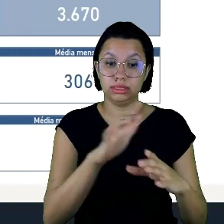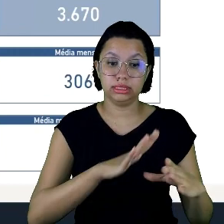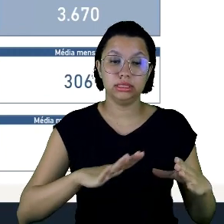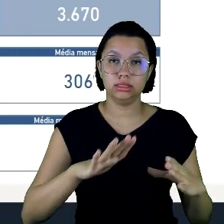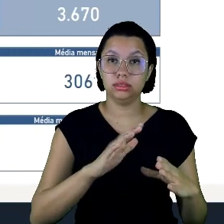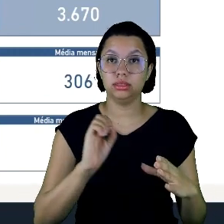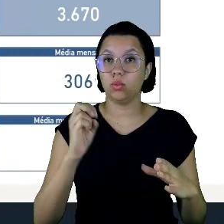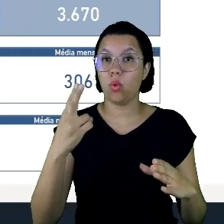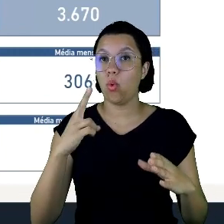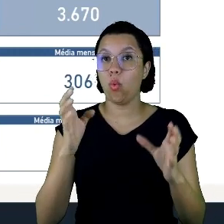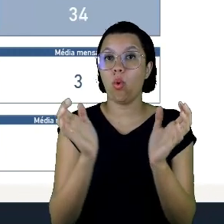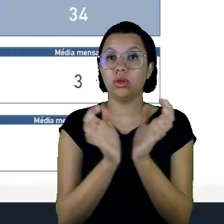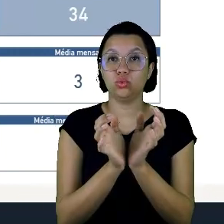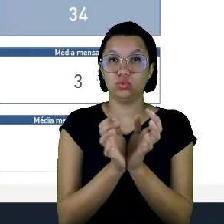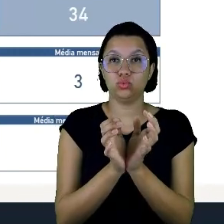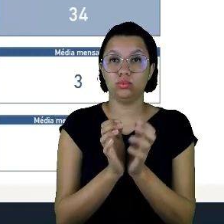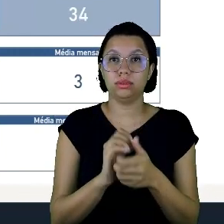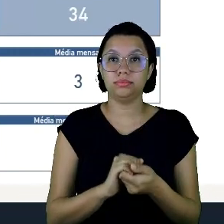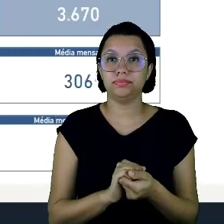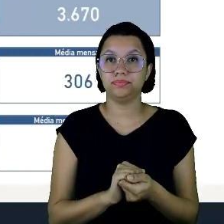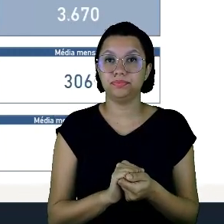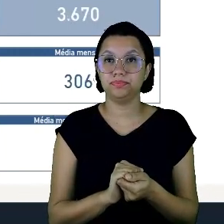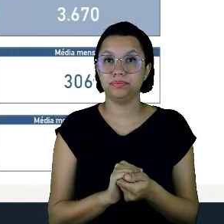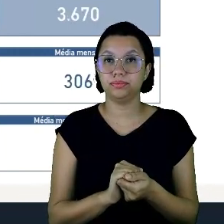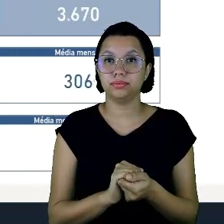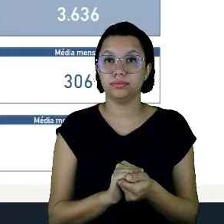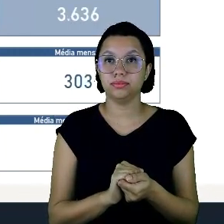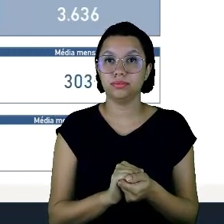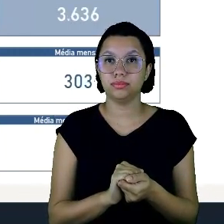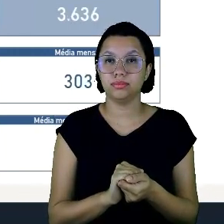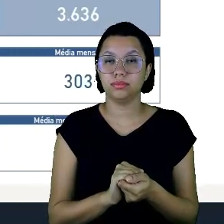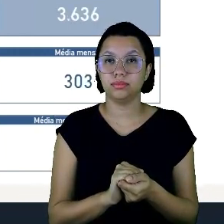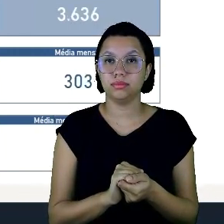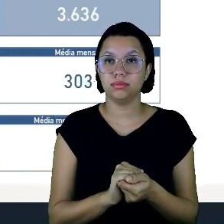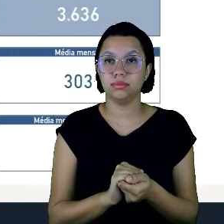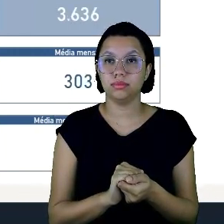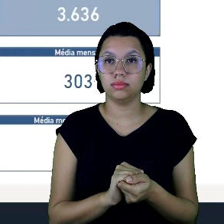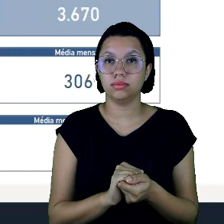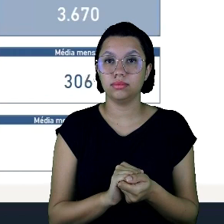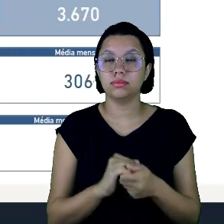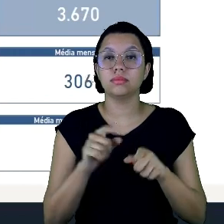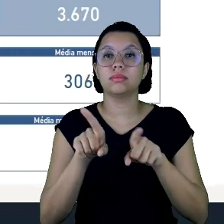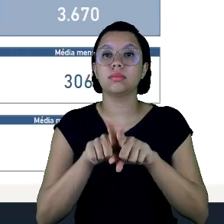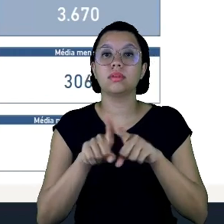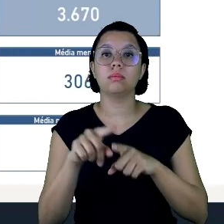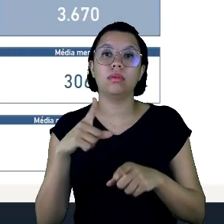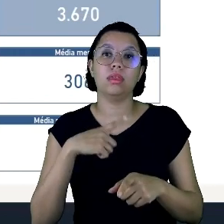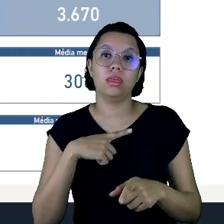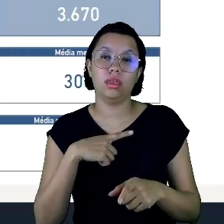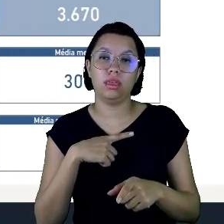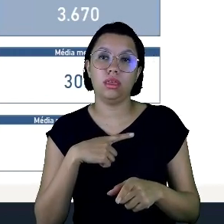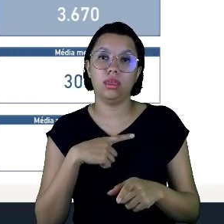desse gabinete que estão vinculados à sessão ou à turma. Kátia preenche diversos filtros.